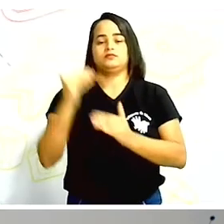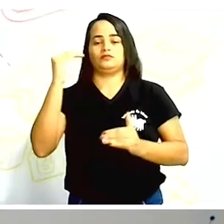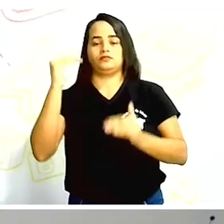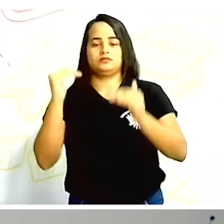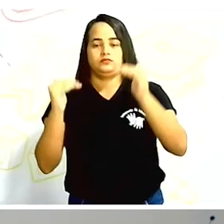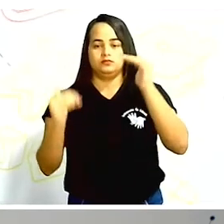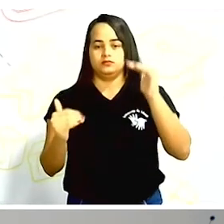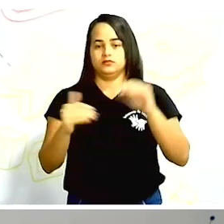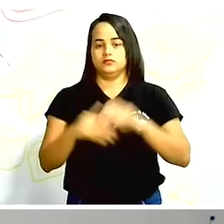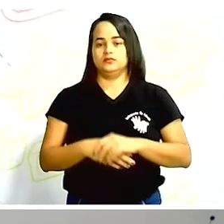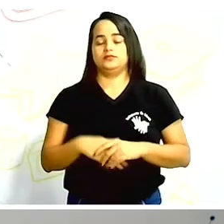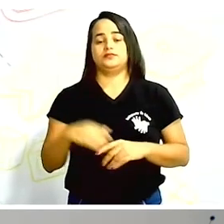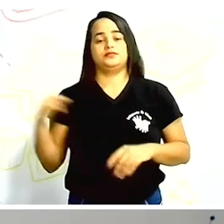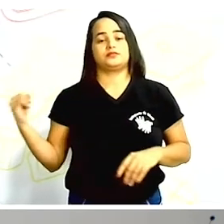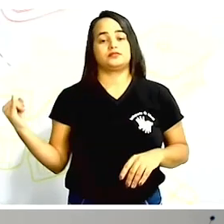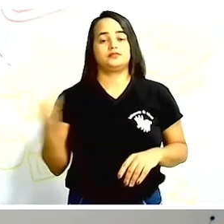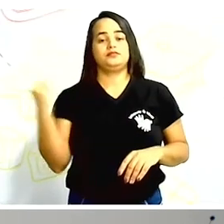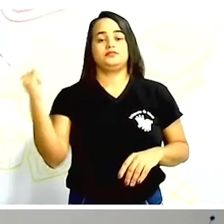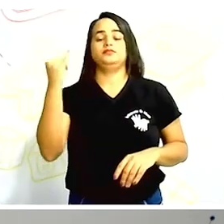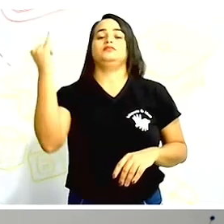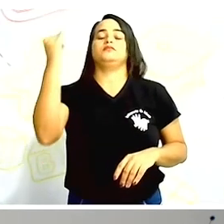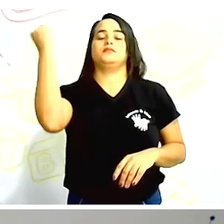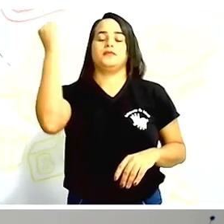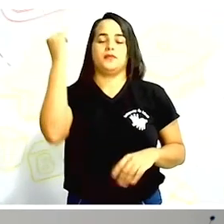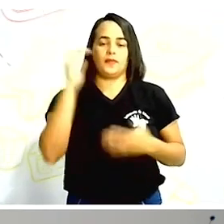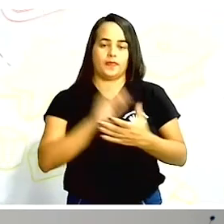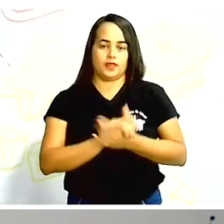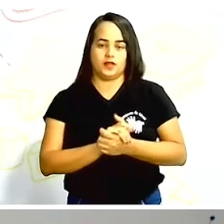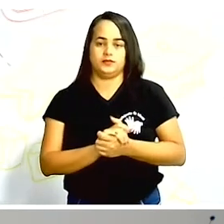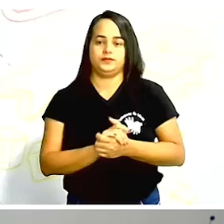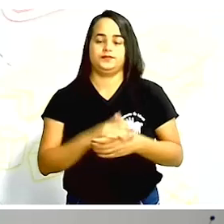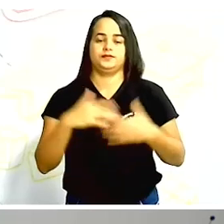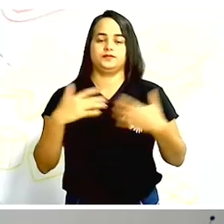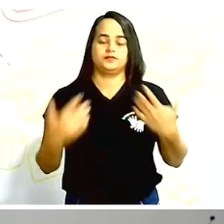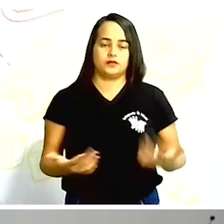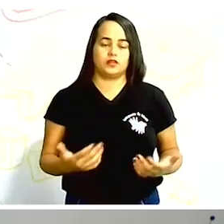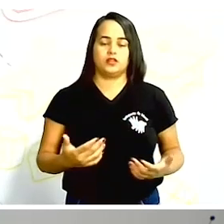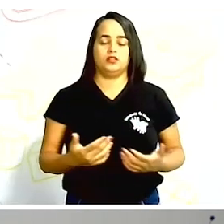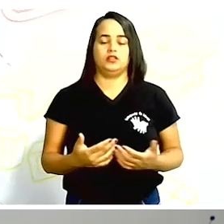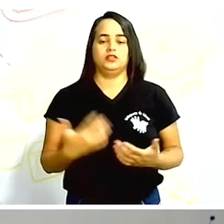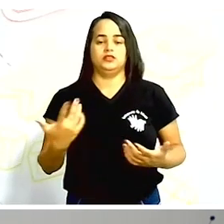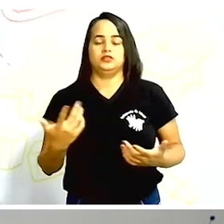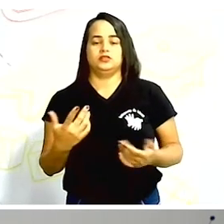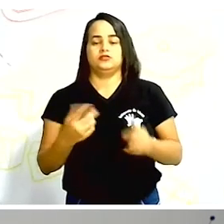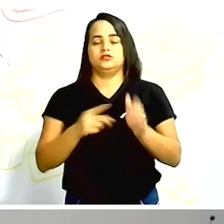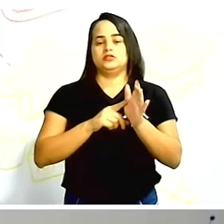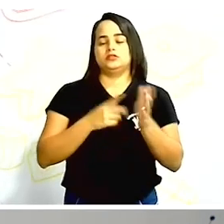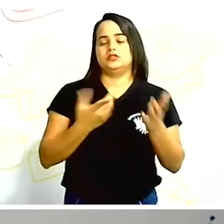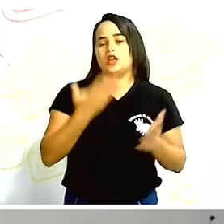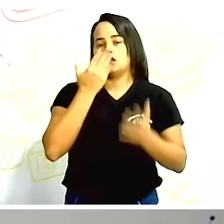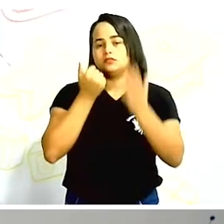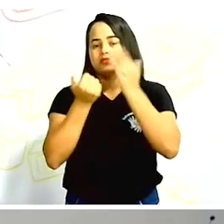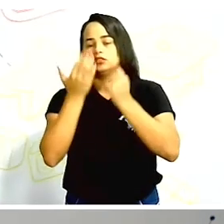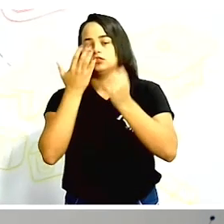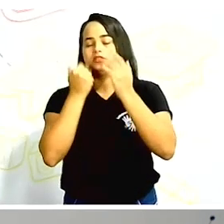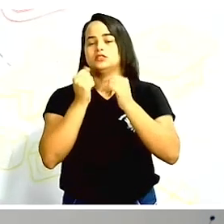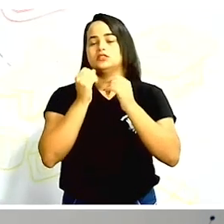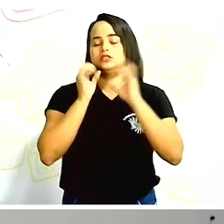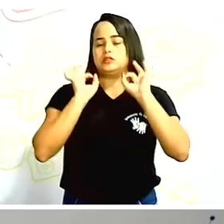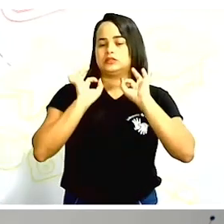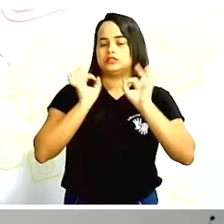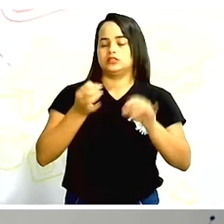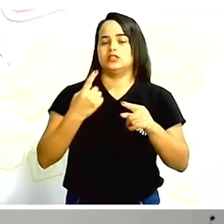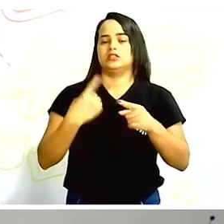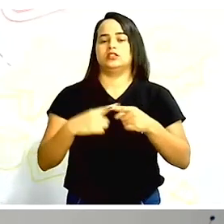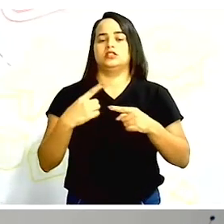organismo. Então, é importante que seja feita regularmente a dosagem desse hormônio, como através de alimentação, pois a baixa